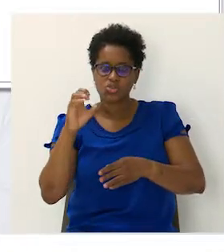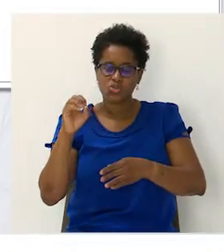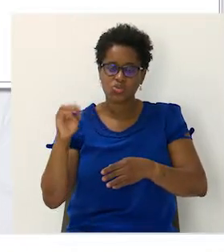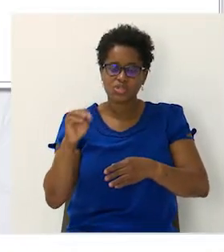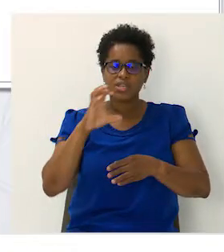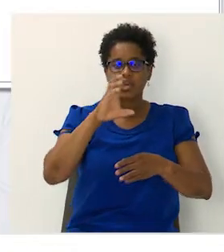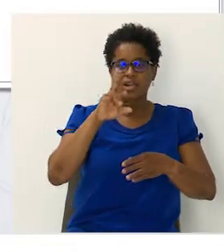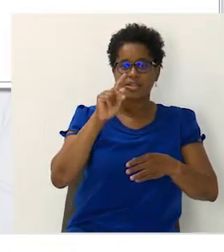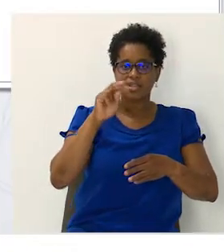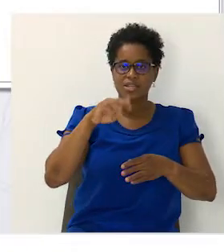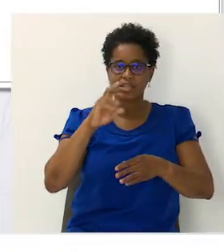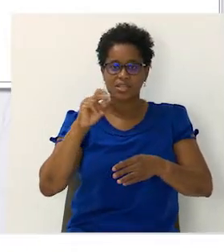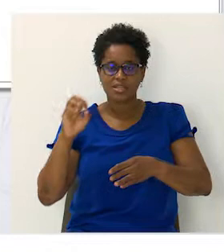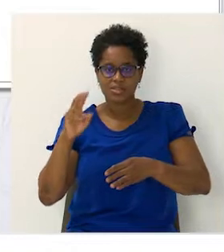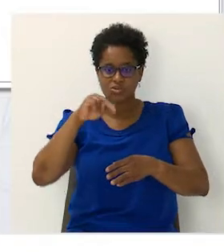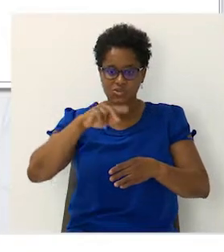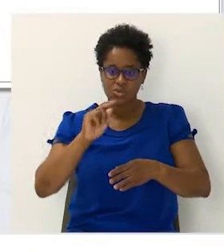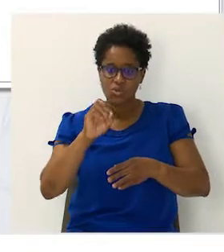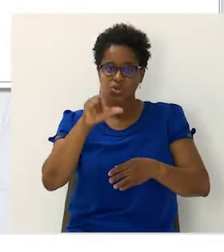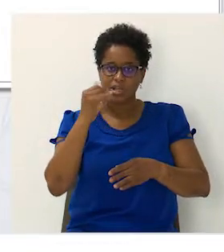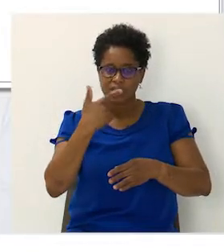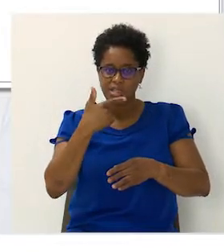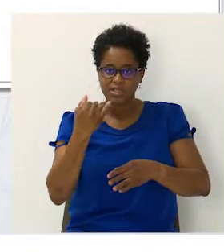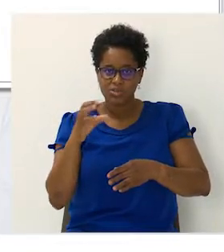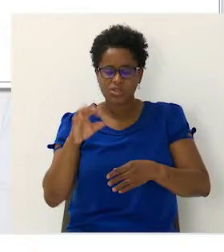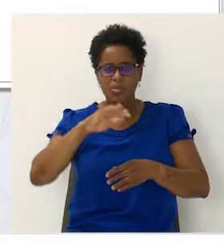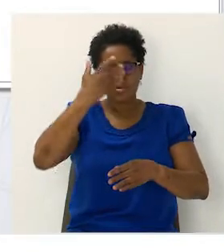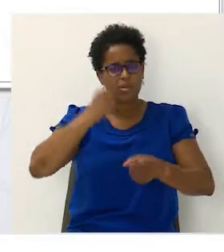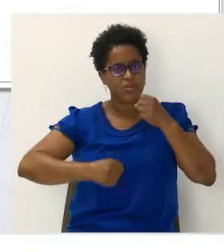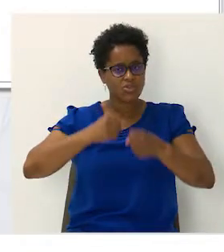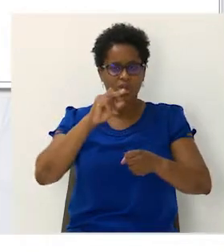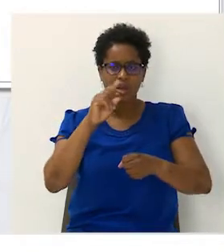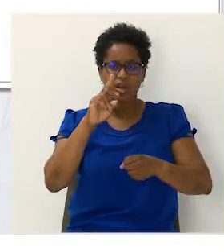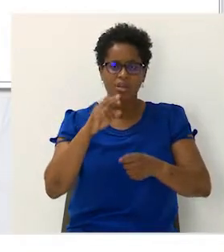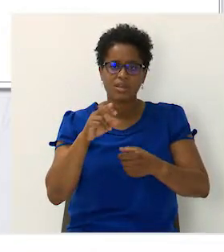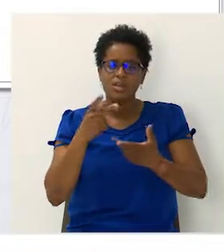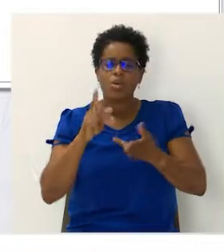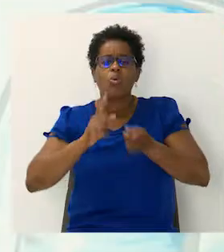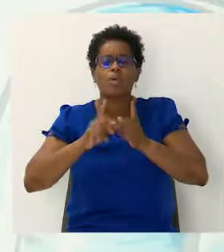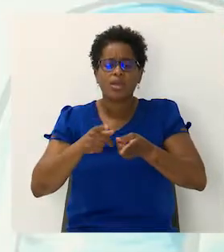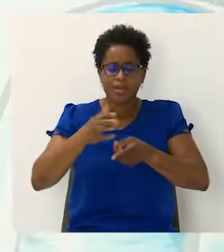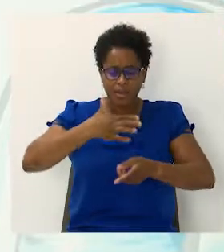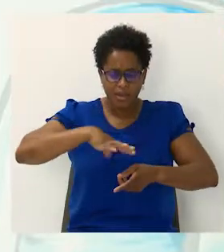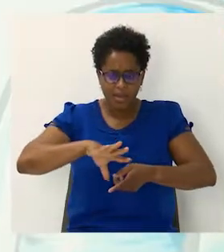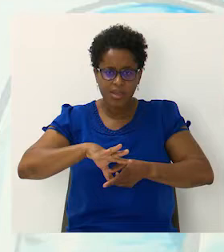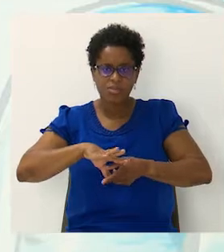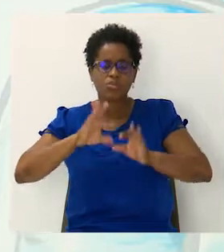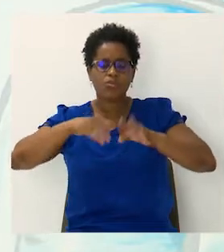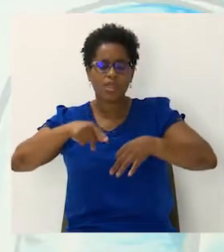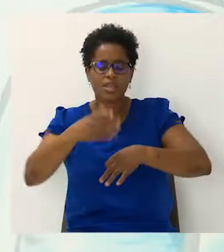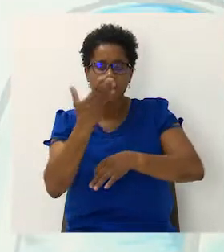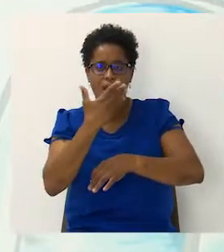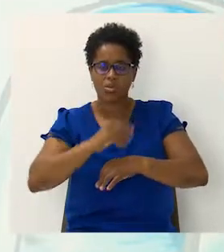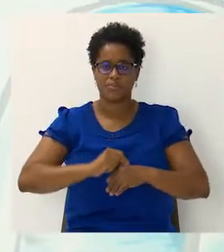Neolítico, as principais manifestações artísticas. O que é que pretendemos no final desta